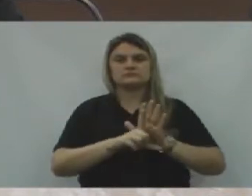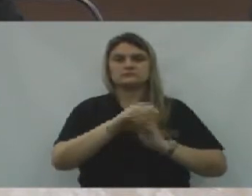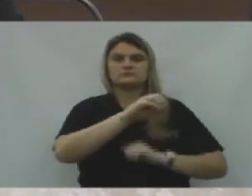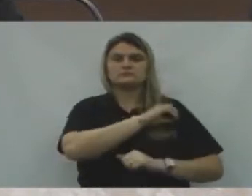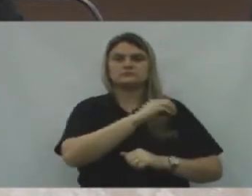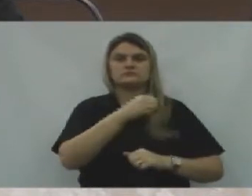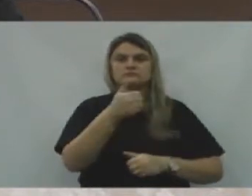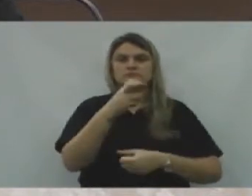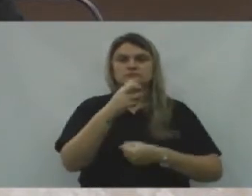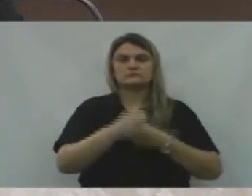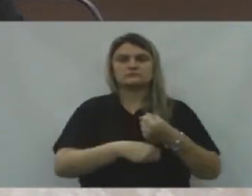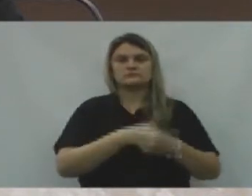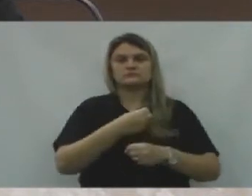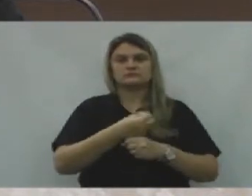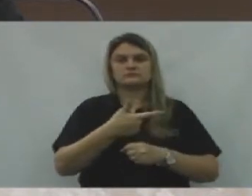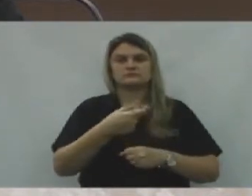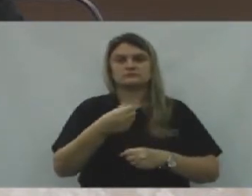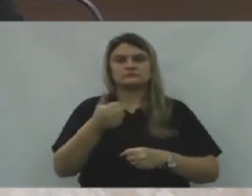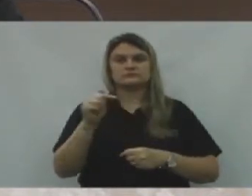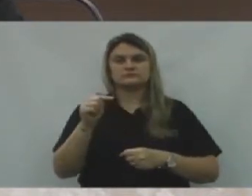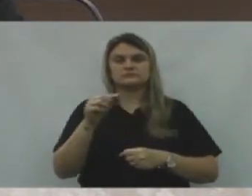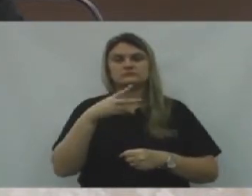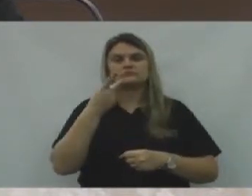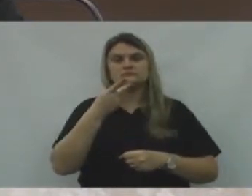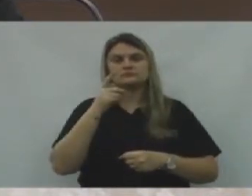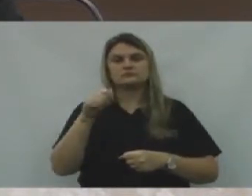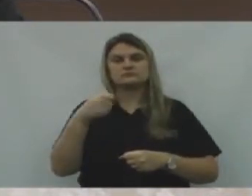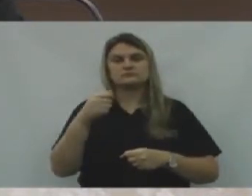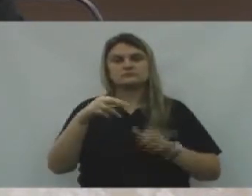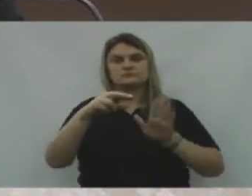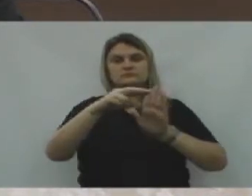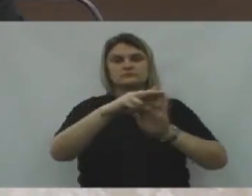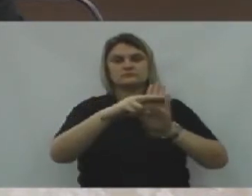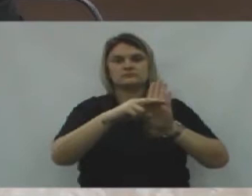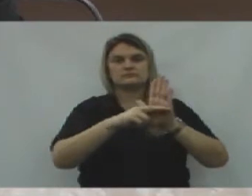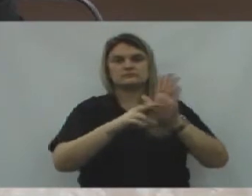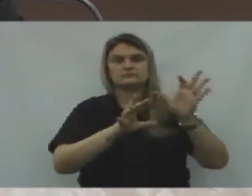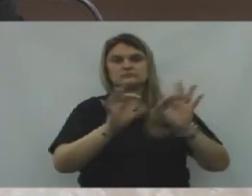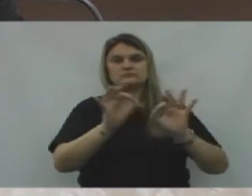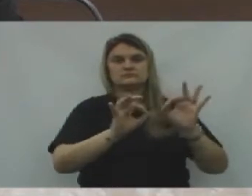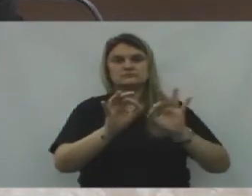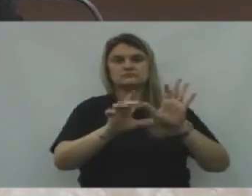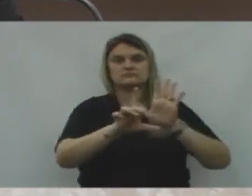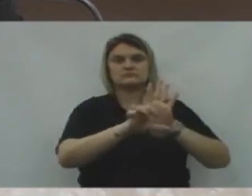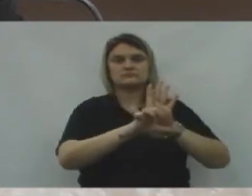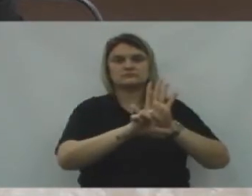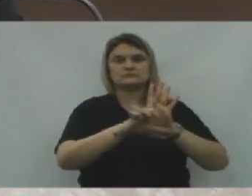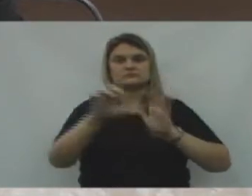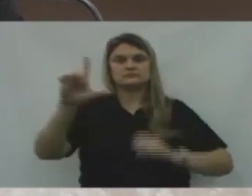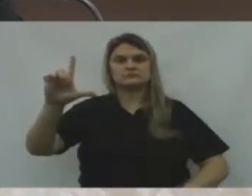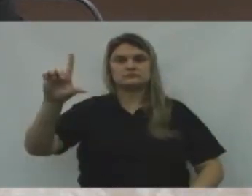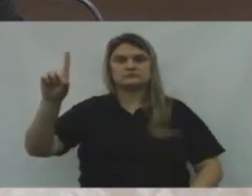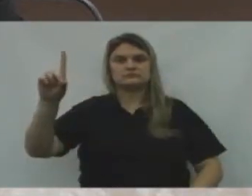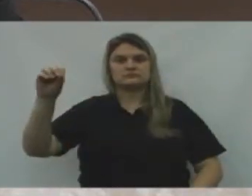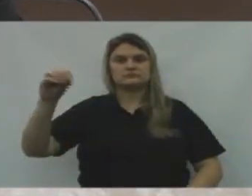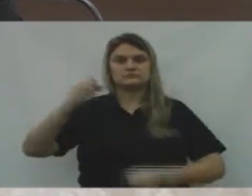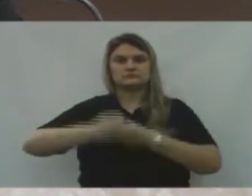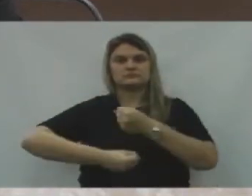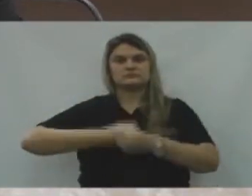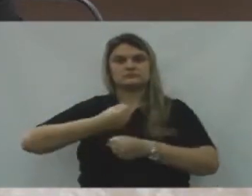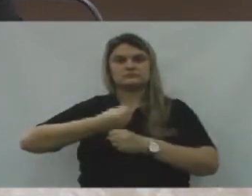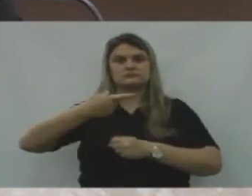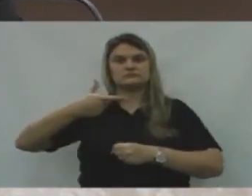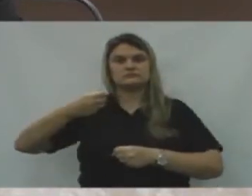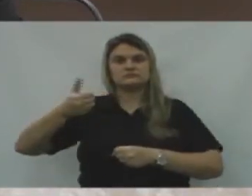Número 15, barra 2017. Disponho sobre as diretrizes Para a elaboração da lei orçamentária Para o exercício 2018